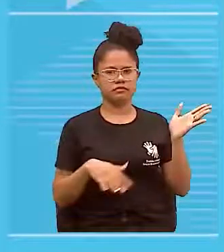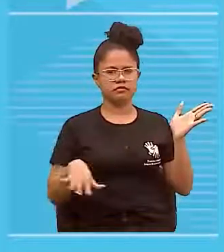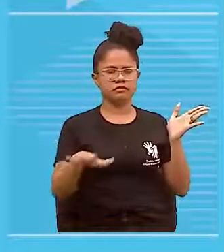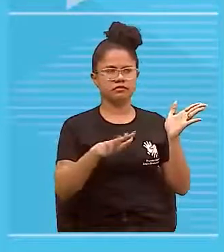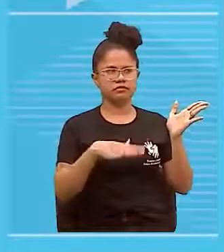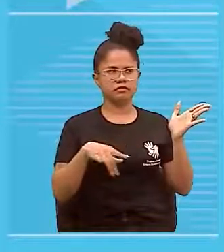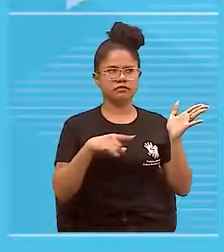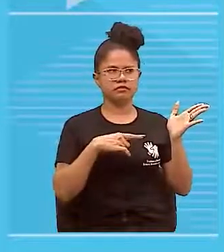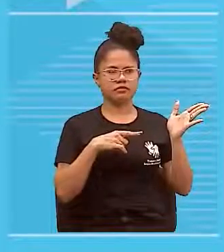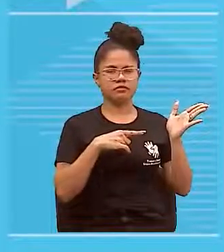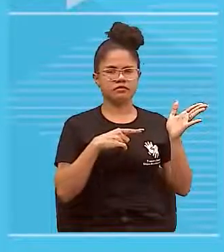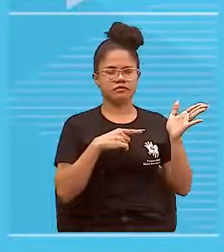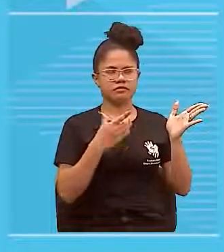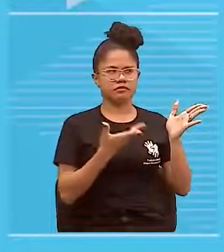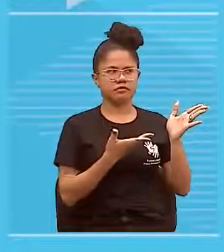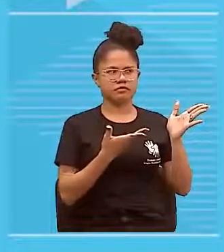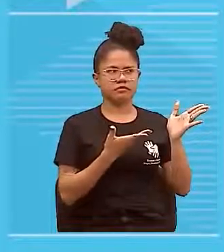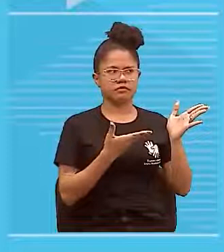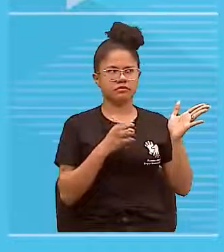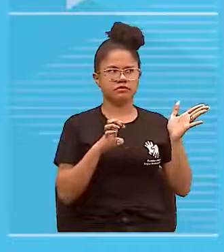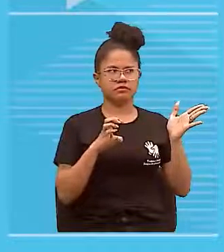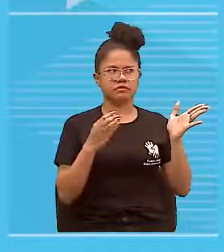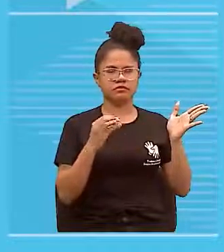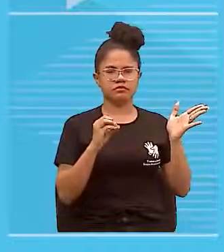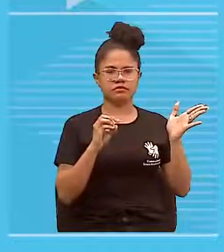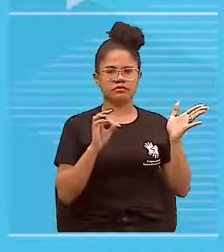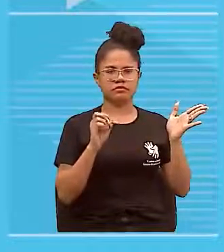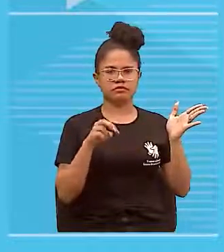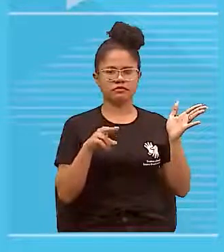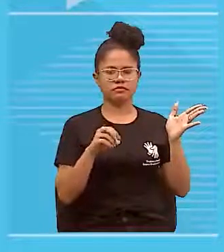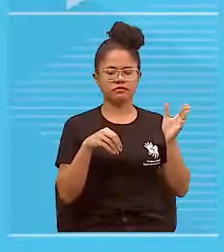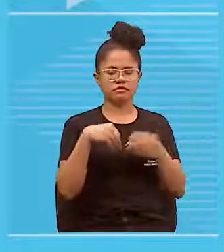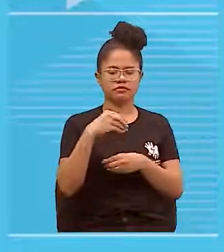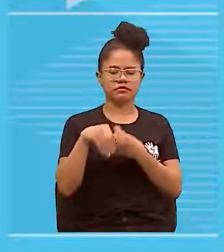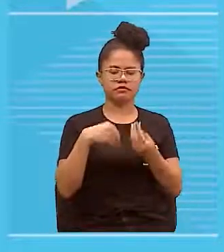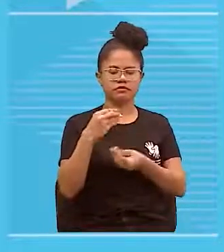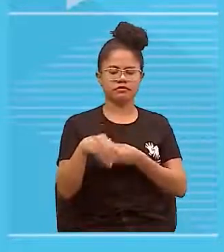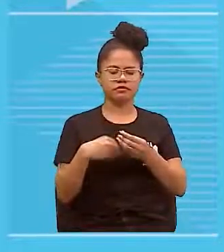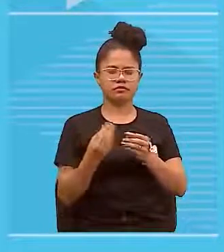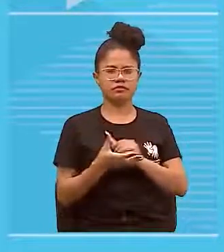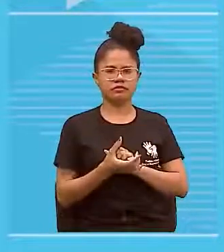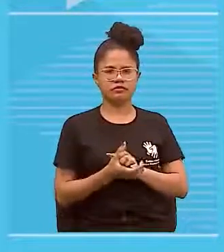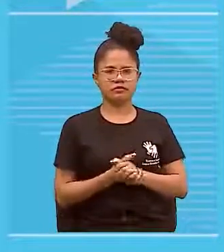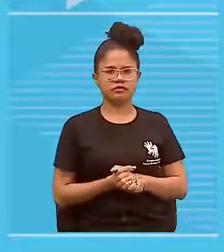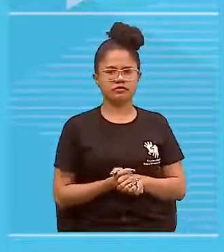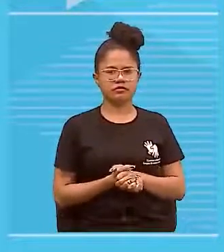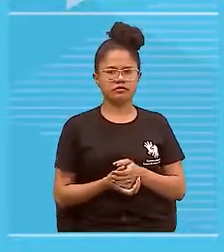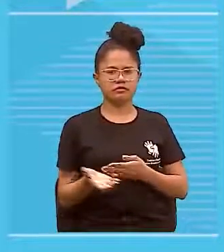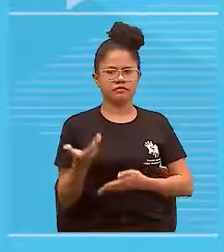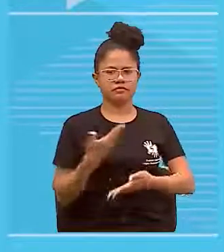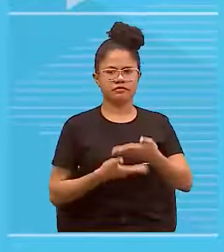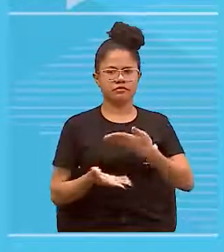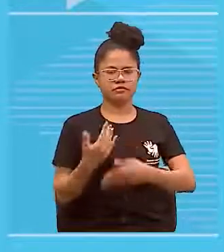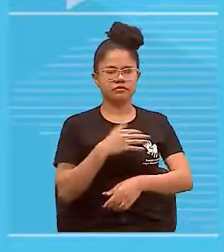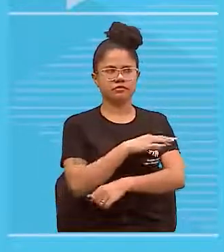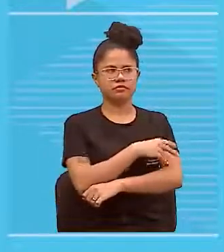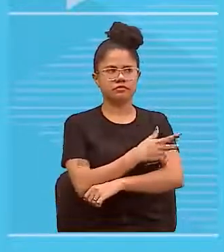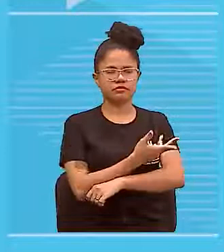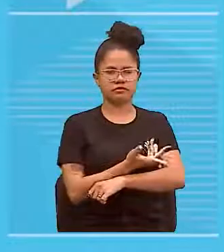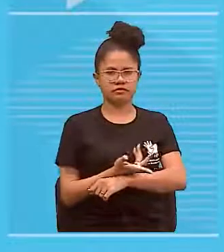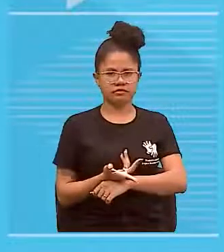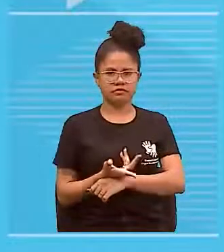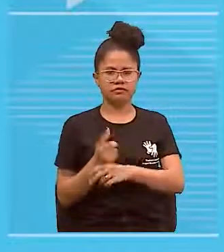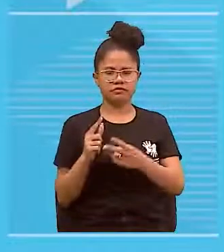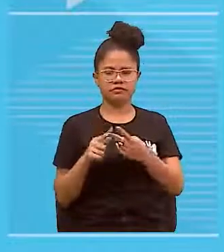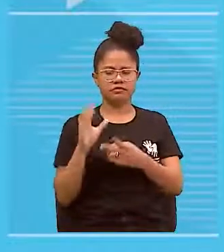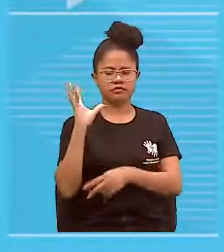de ecótono, a gente tem a interação, a mistura de cerrado com caatinga no mesmo lugar.